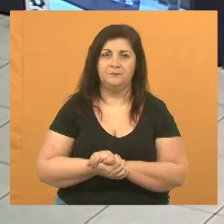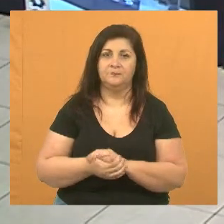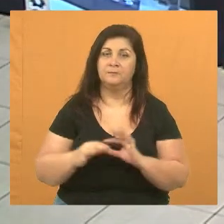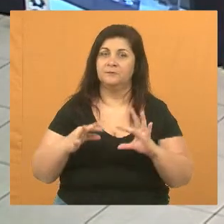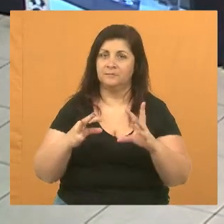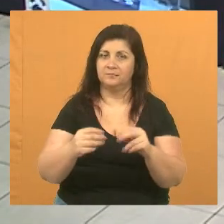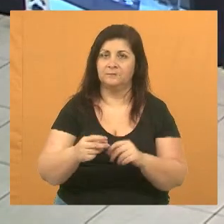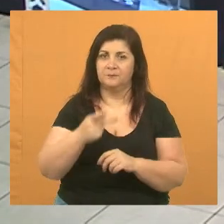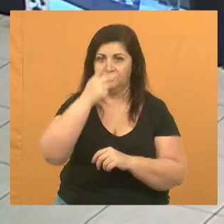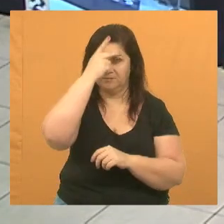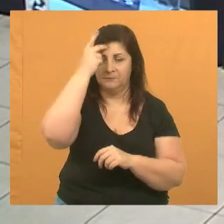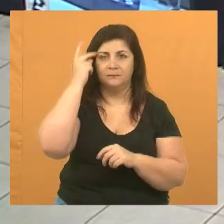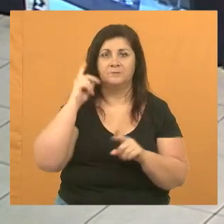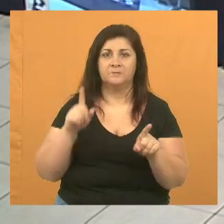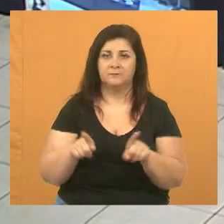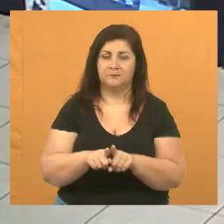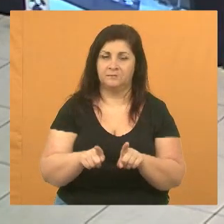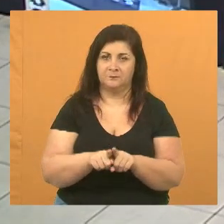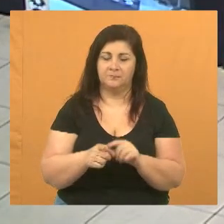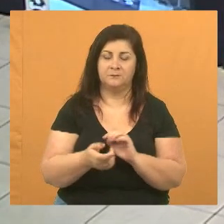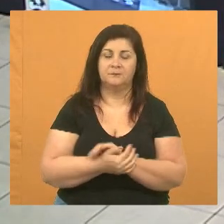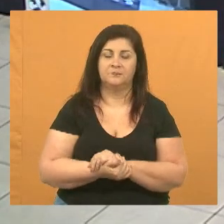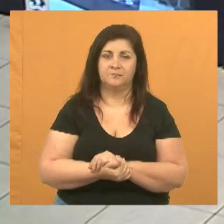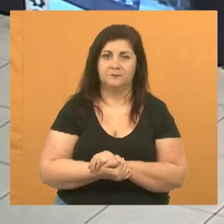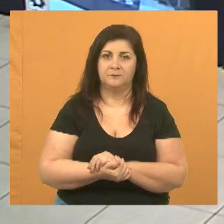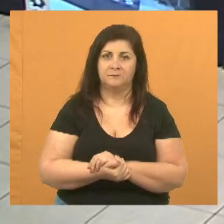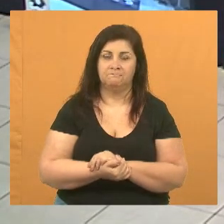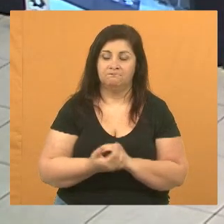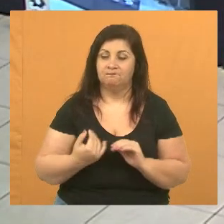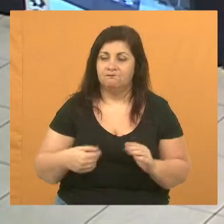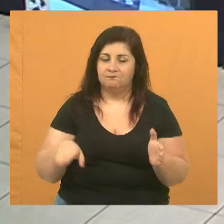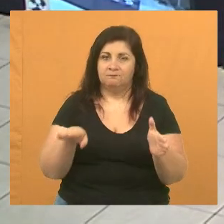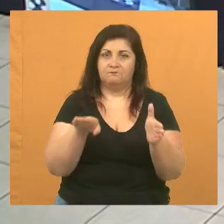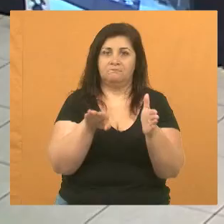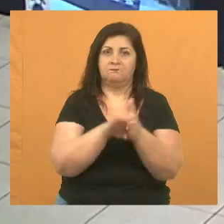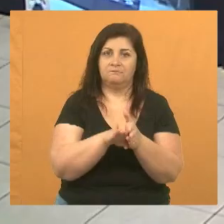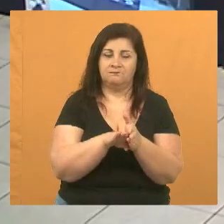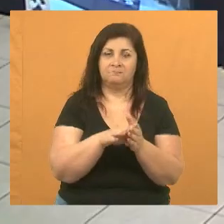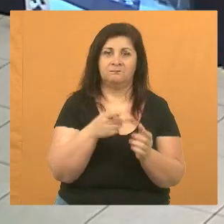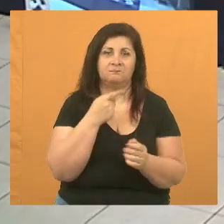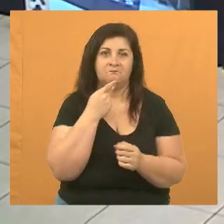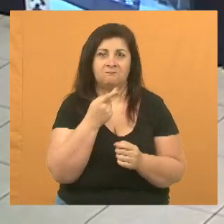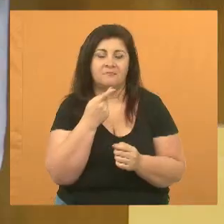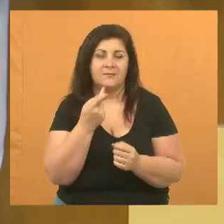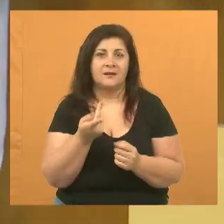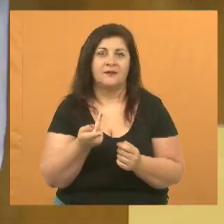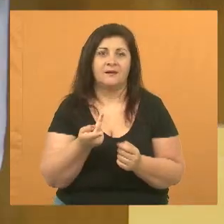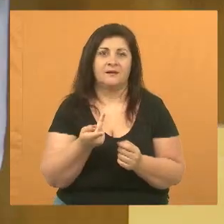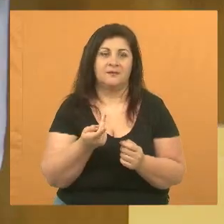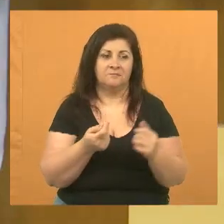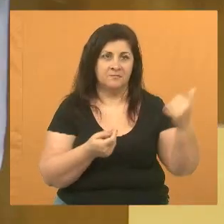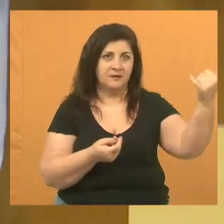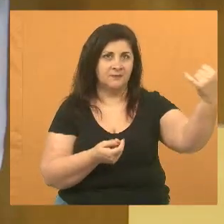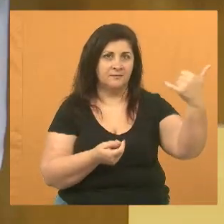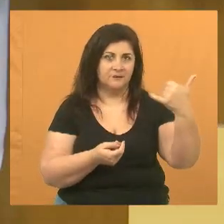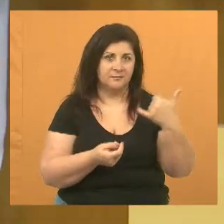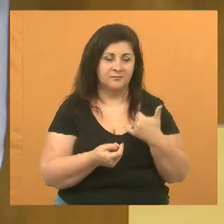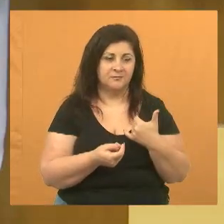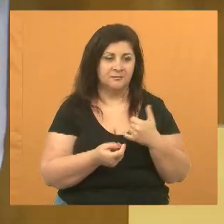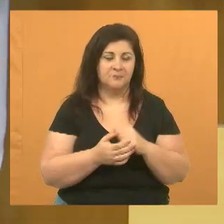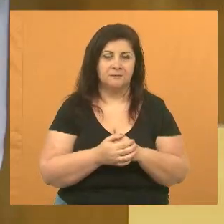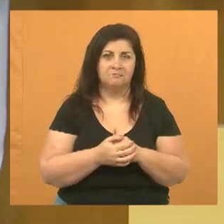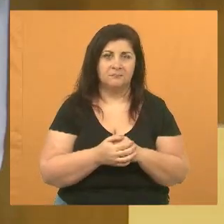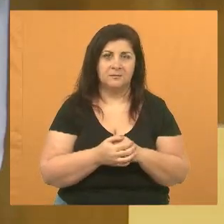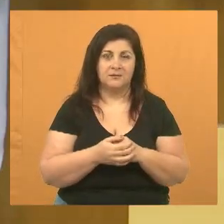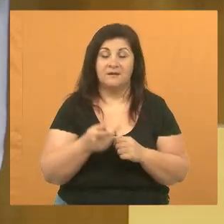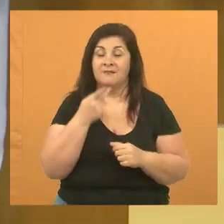também. E aí, assim que cheguei, me foi colocado a possibilidade, né, o pedido para fazer uma fala